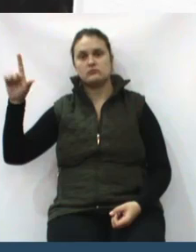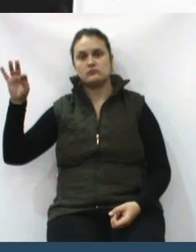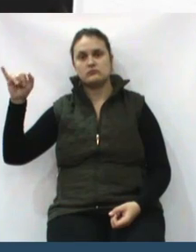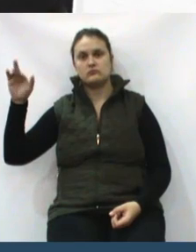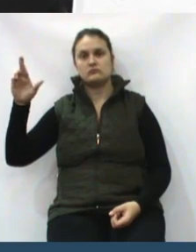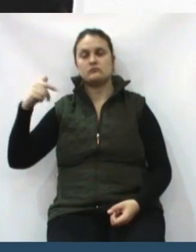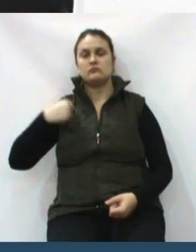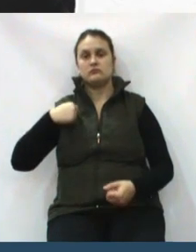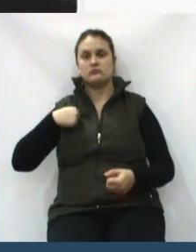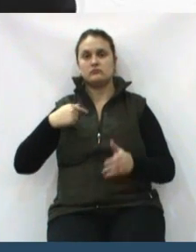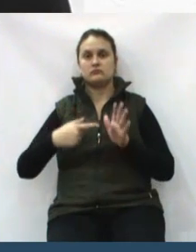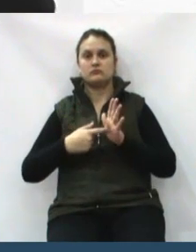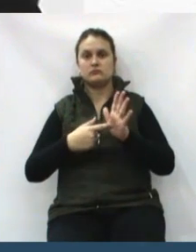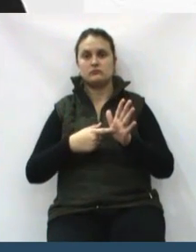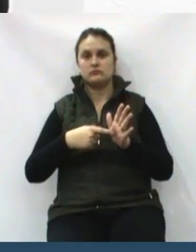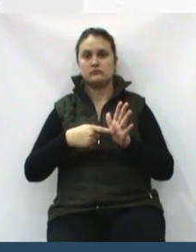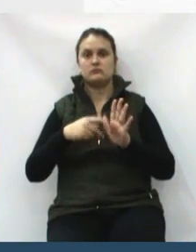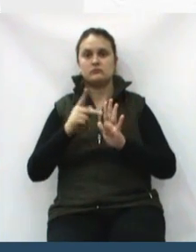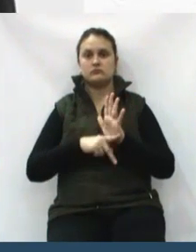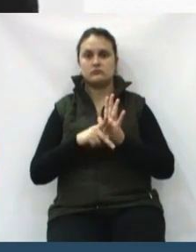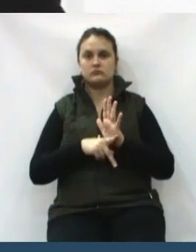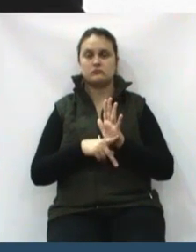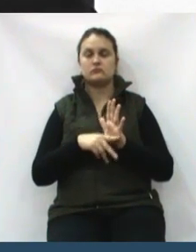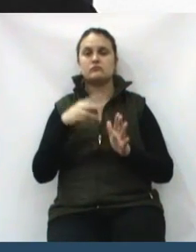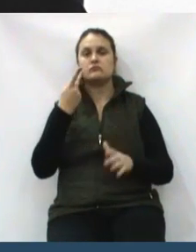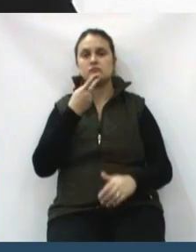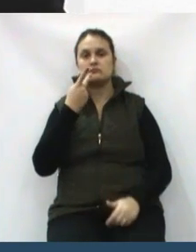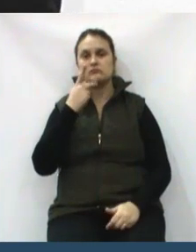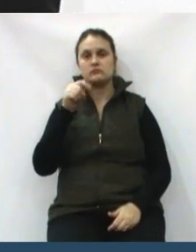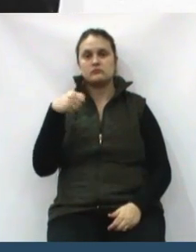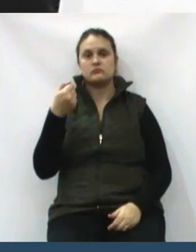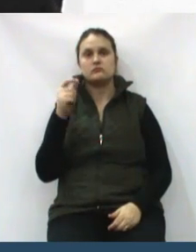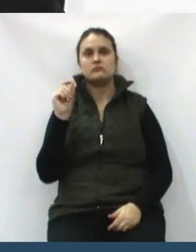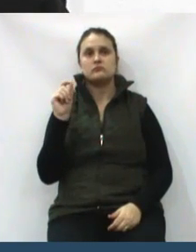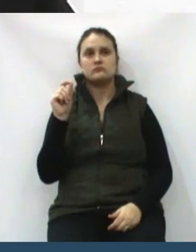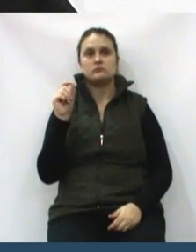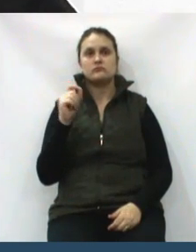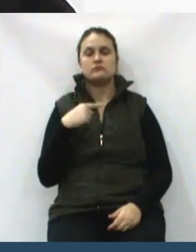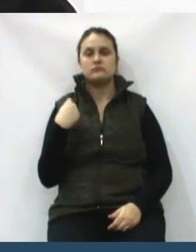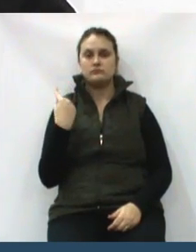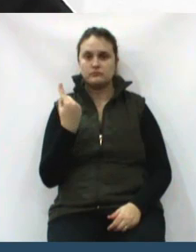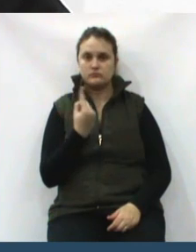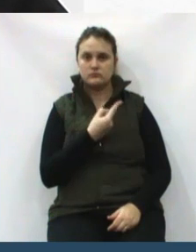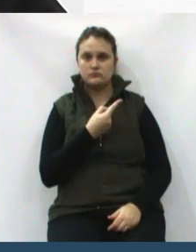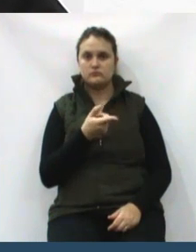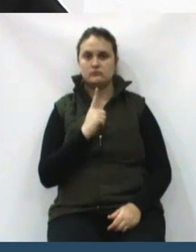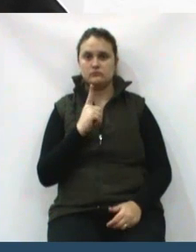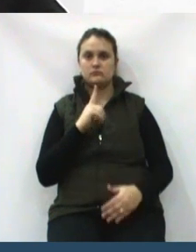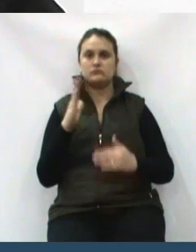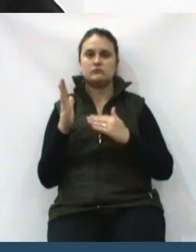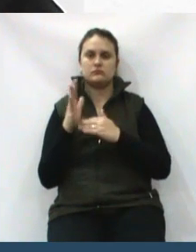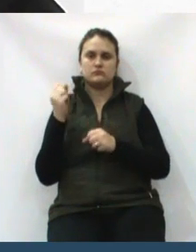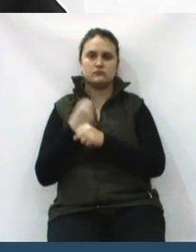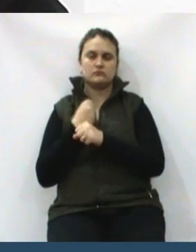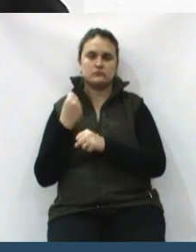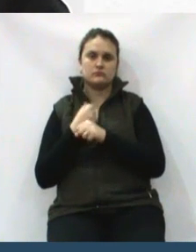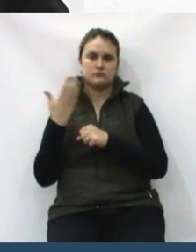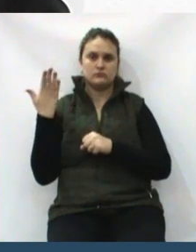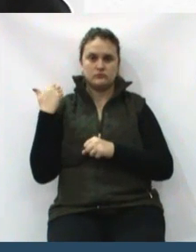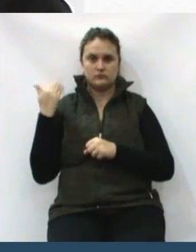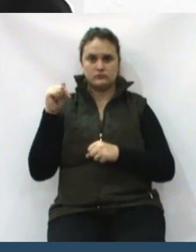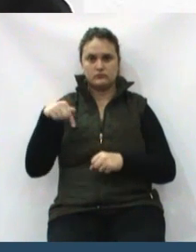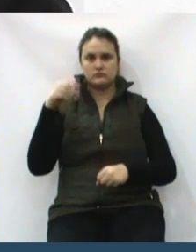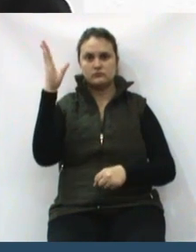eu que apresentei o projeto. O projeto trata o seguinte: nós passamos, nos últimos anos,